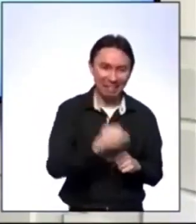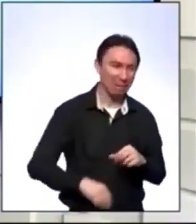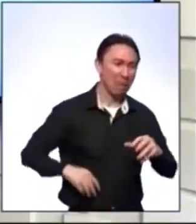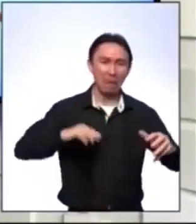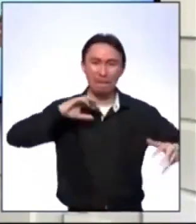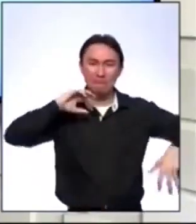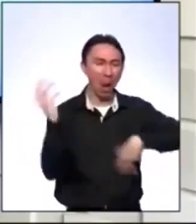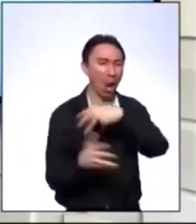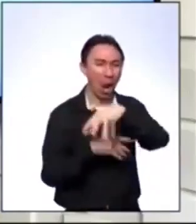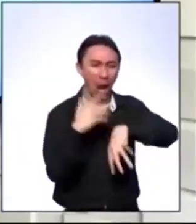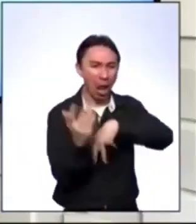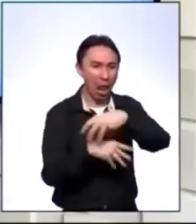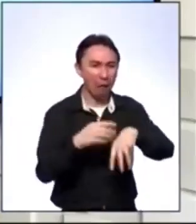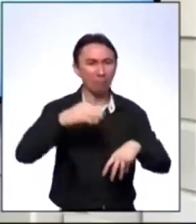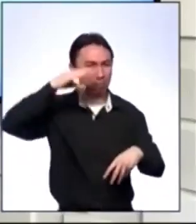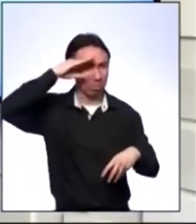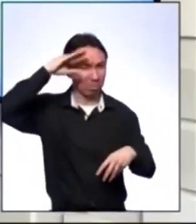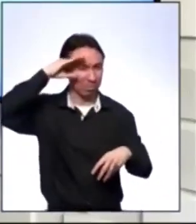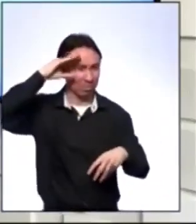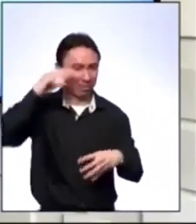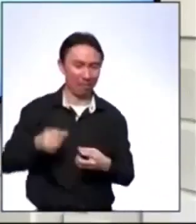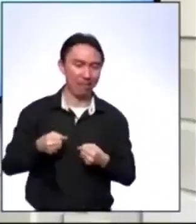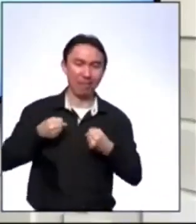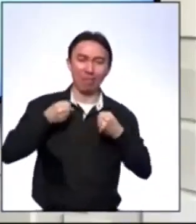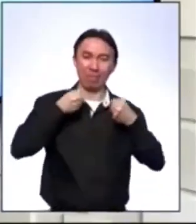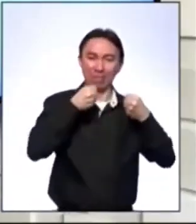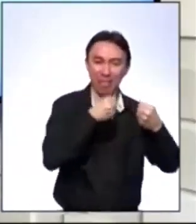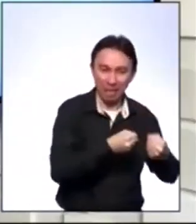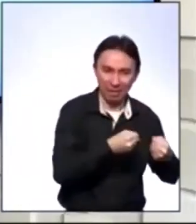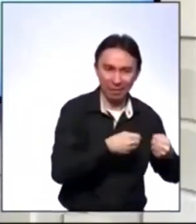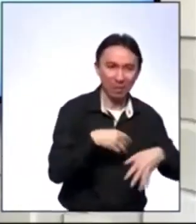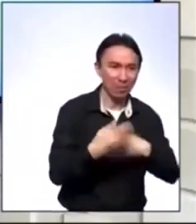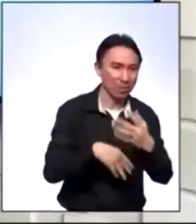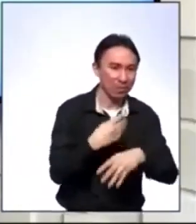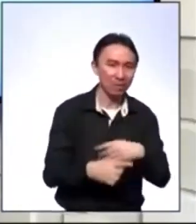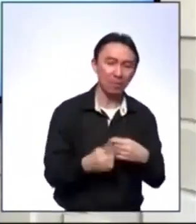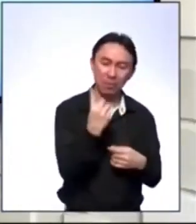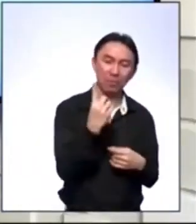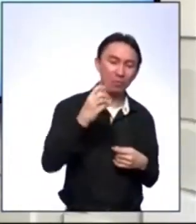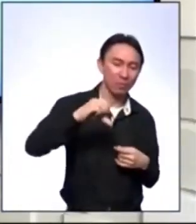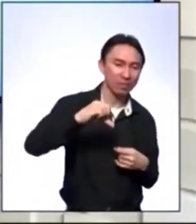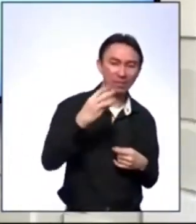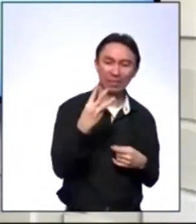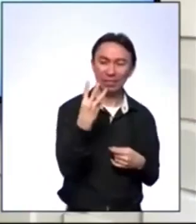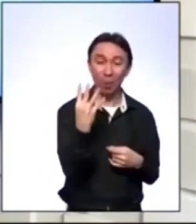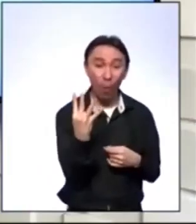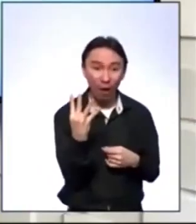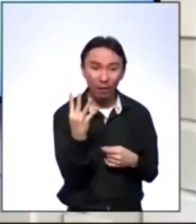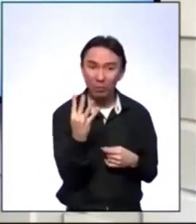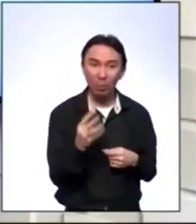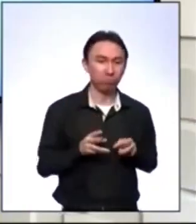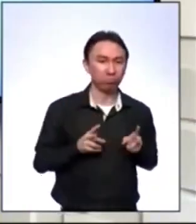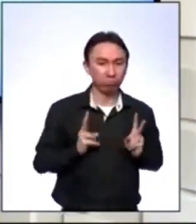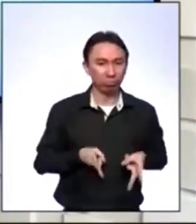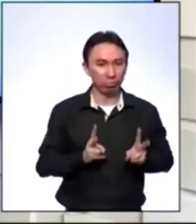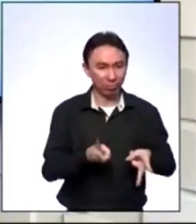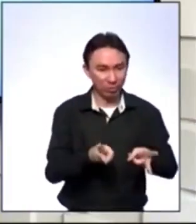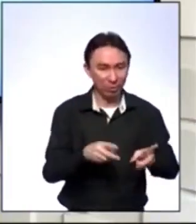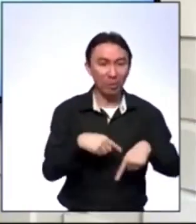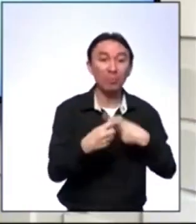jovens oficiais do Exército Brasileiro. Em 34 se manteve, e em 37 ele deu um